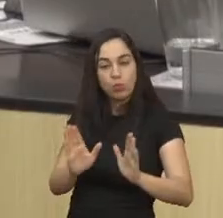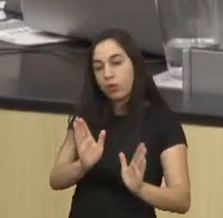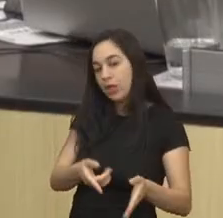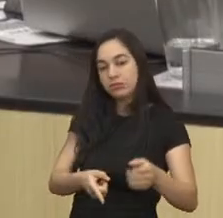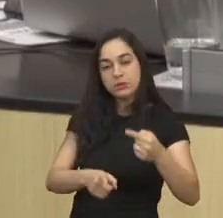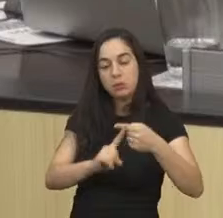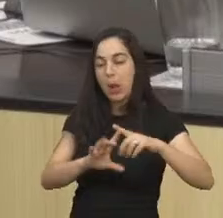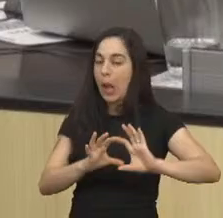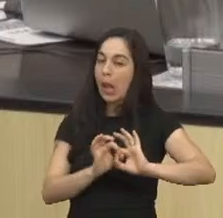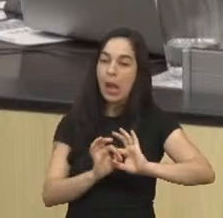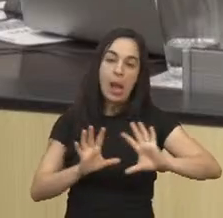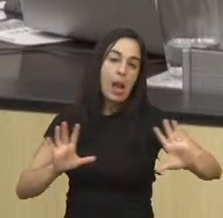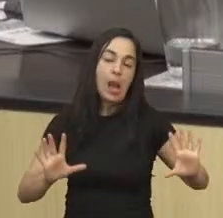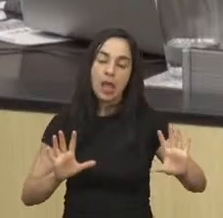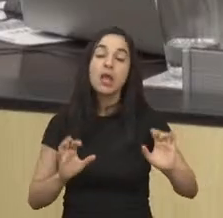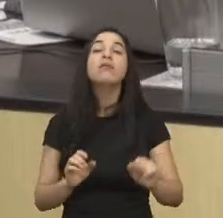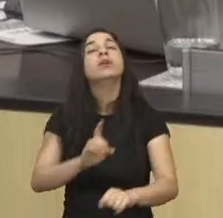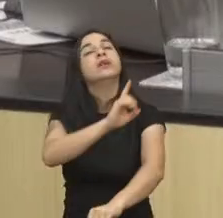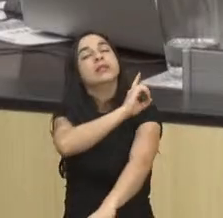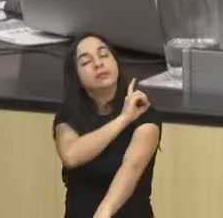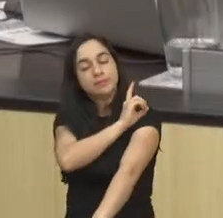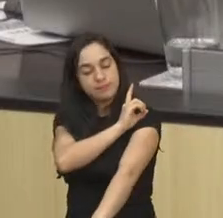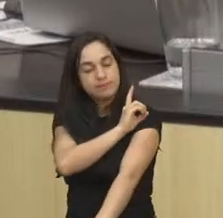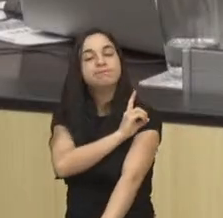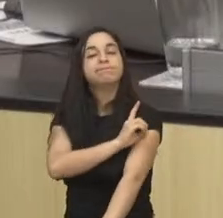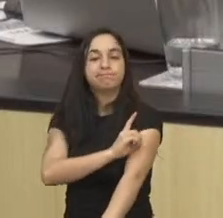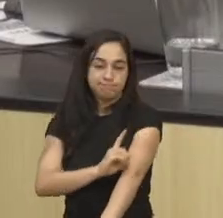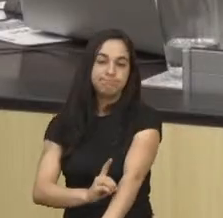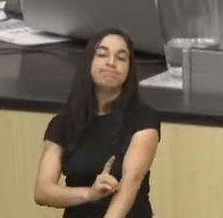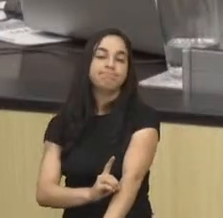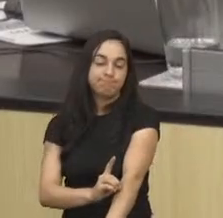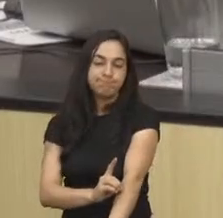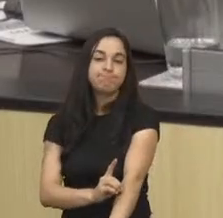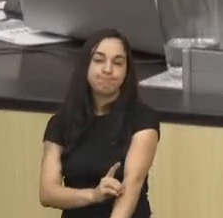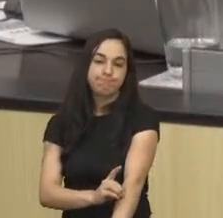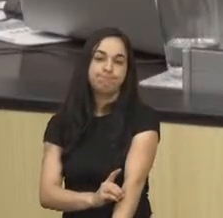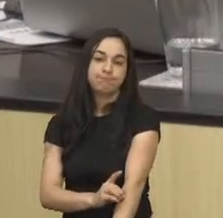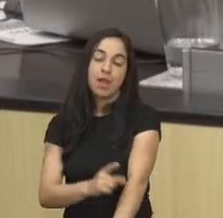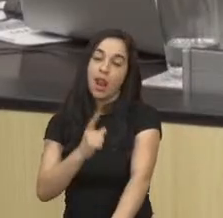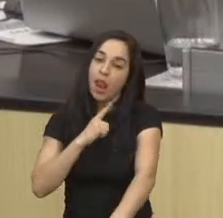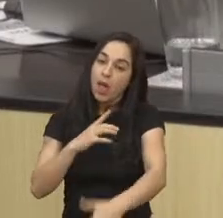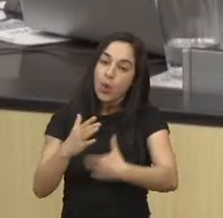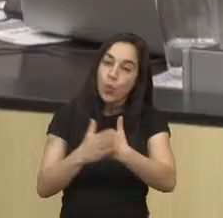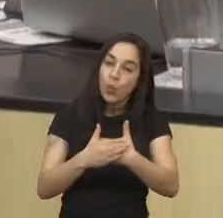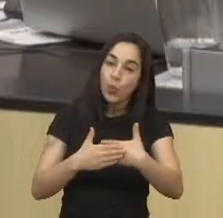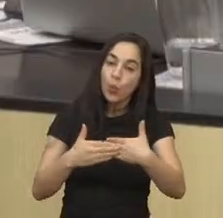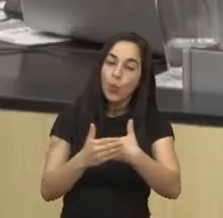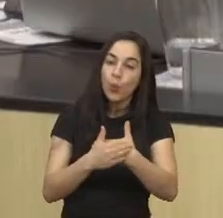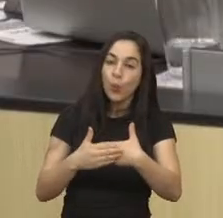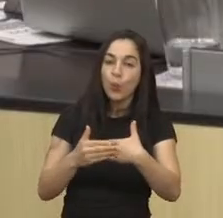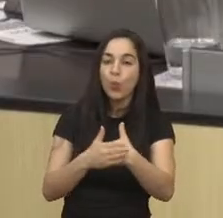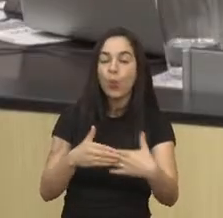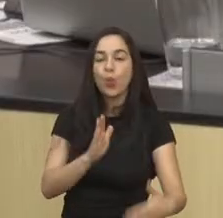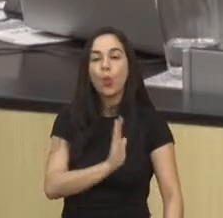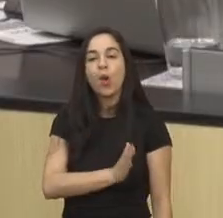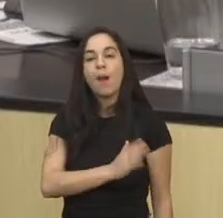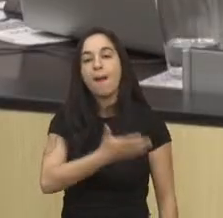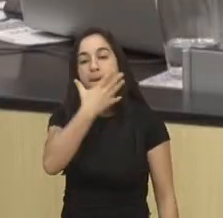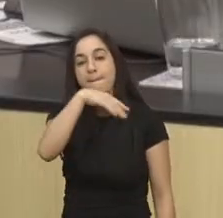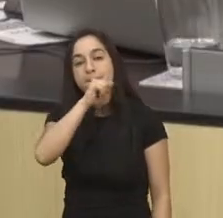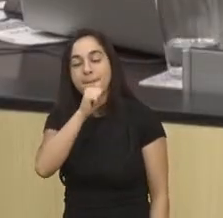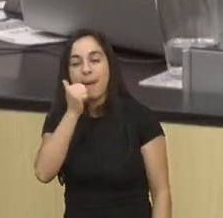é muito digno e dá um acalento, né, no coração dos pais,